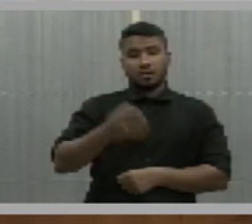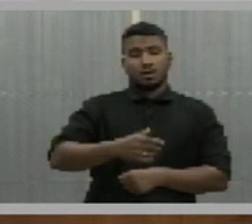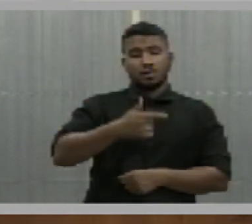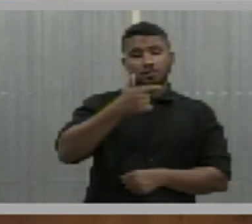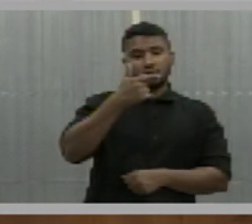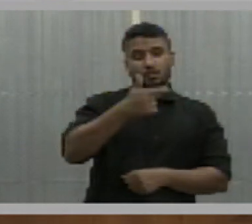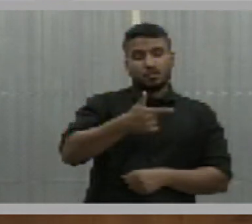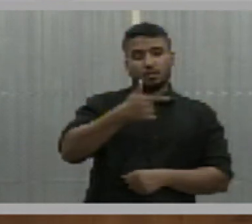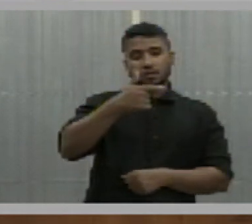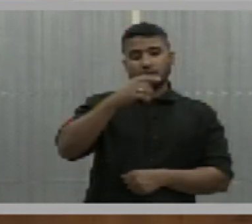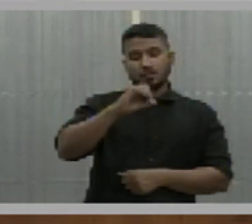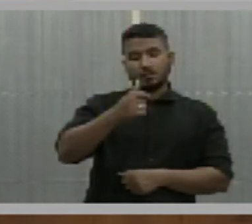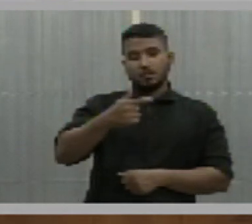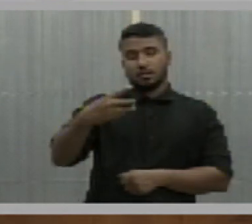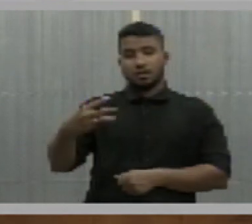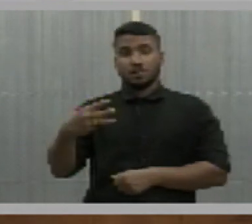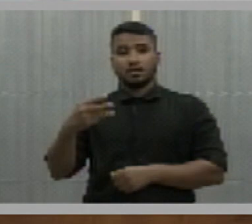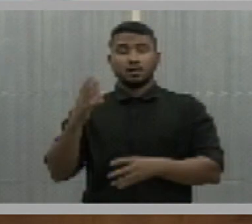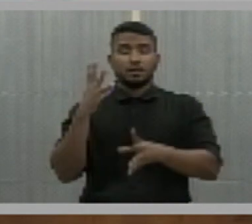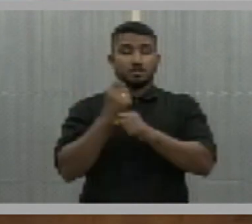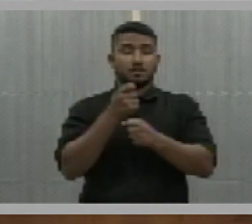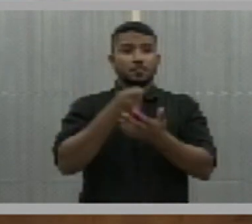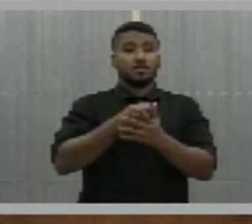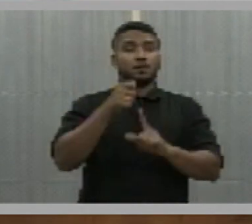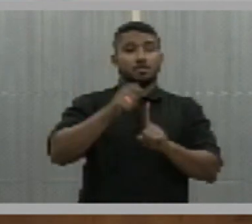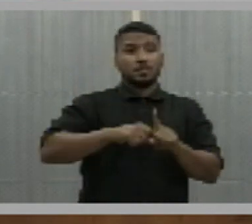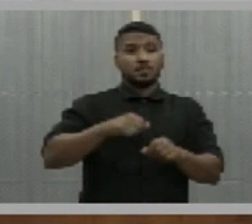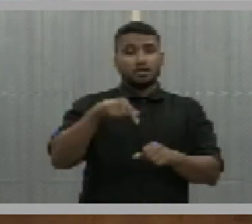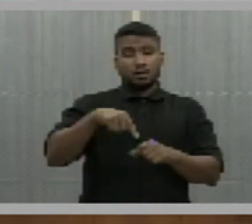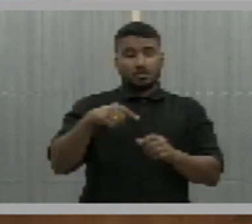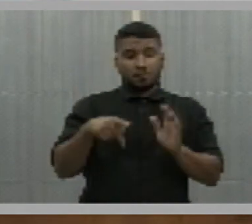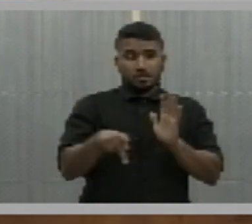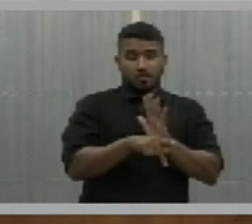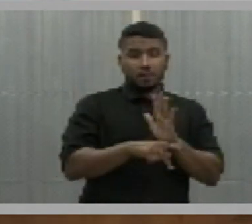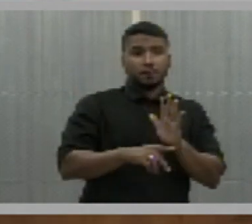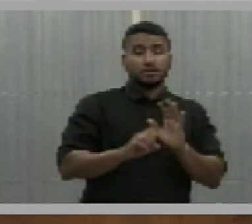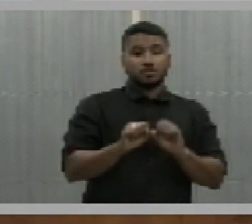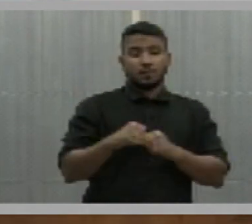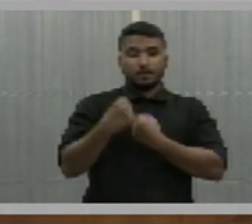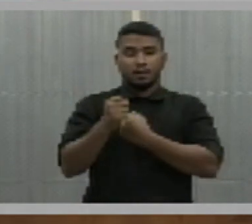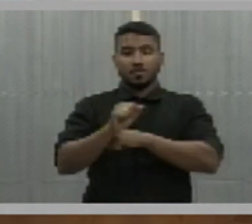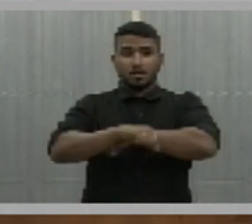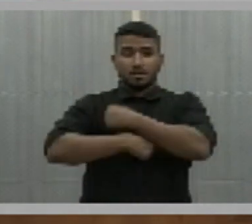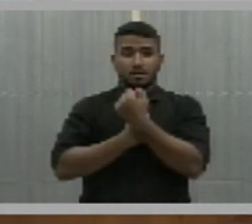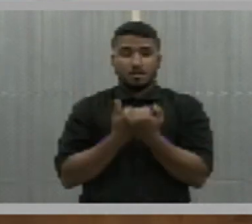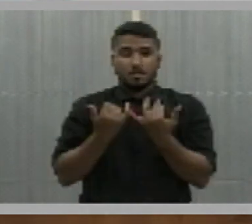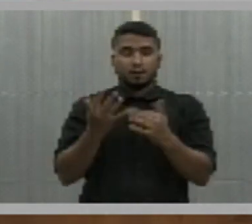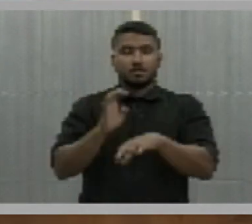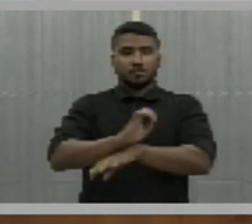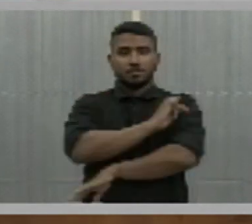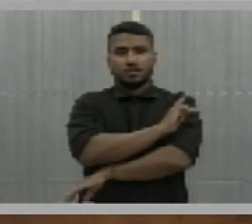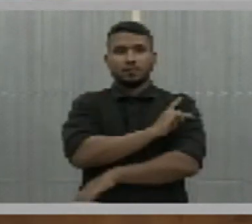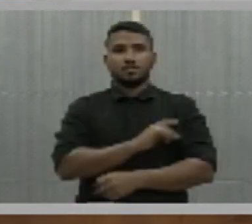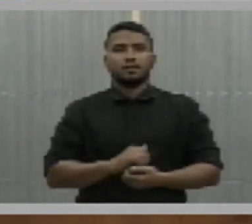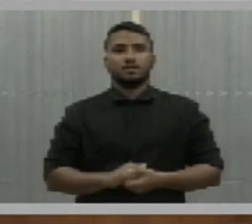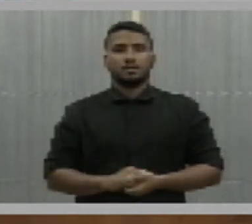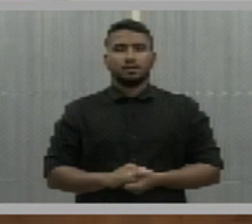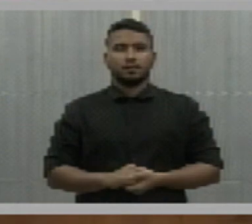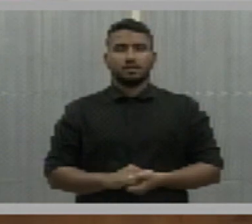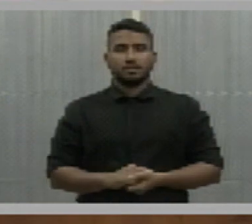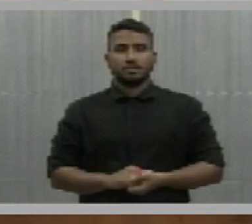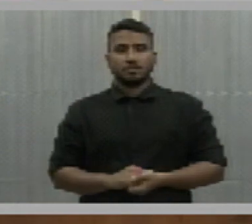520-201/2023. Encaminhando as prestações de conta mensal e anual desta Agência de Defesa Agropecuária do Estado do Piauí.